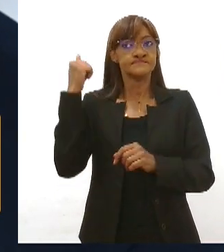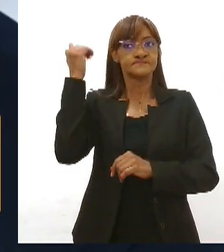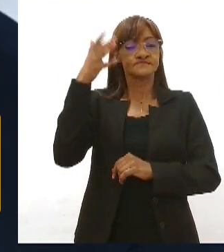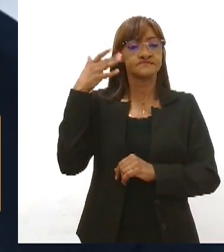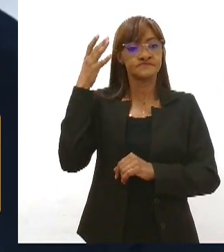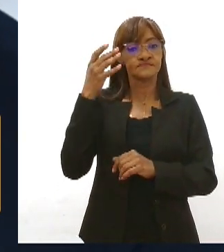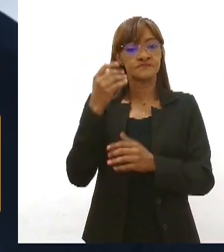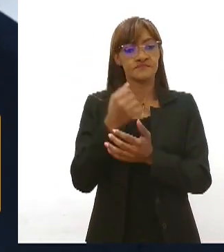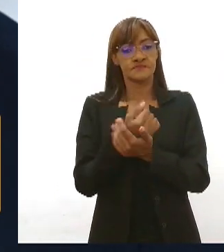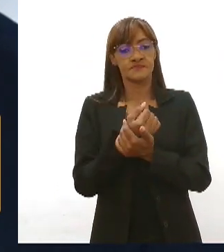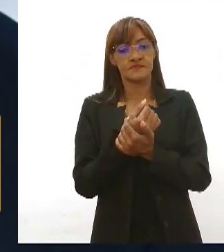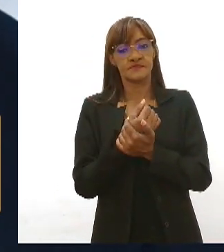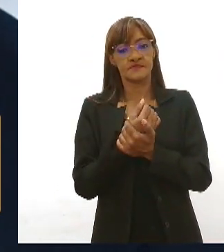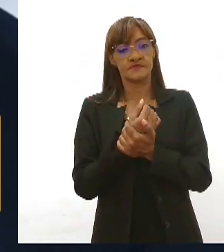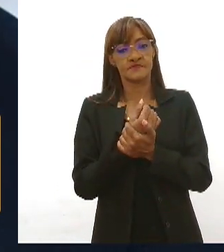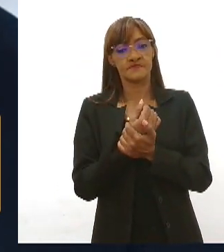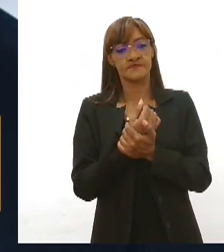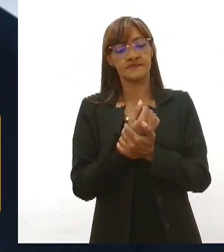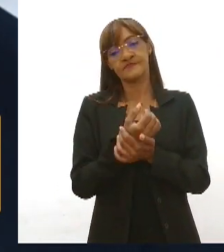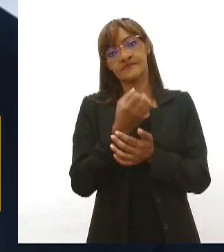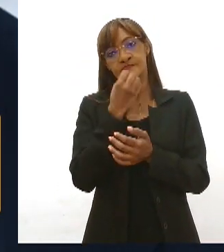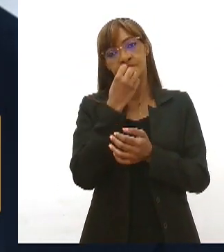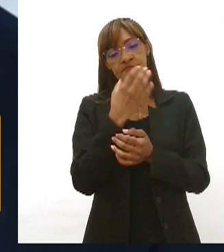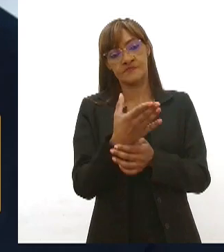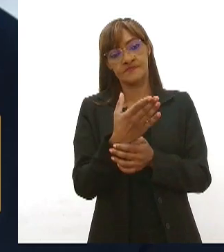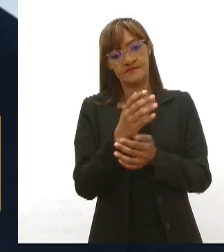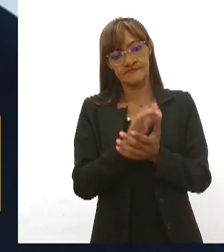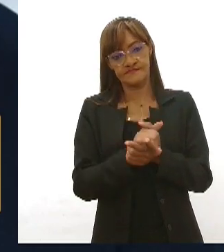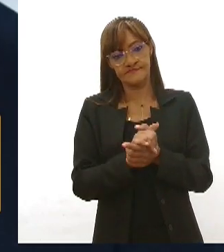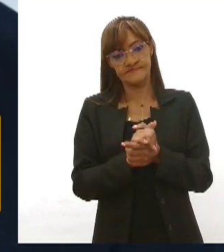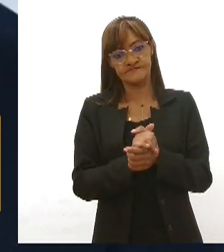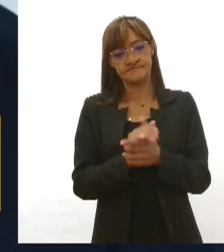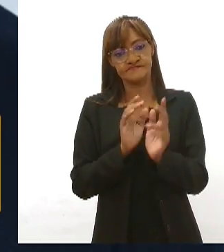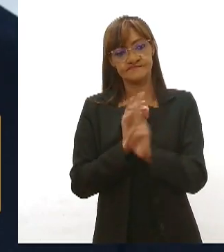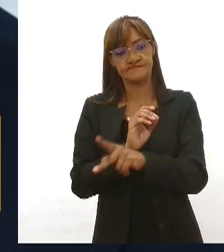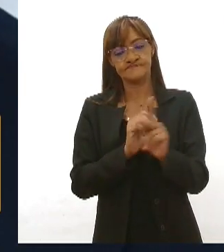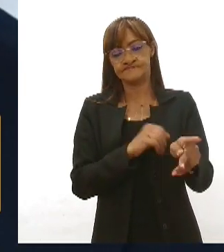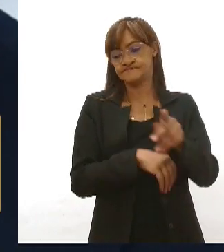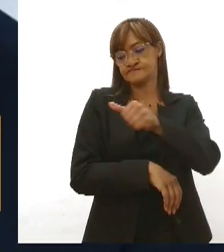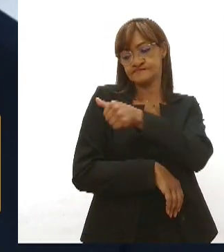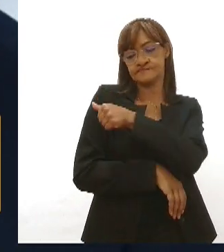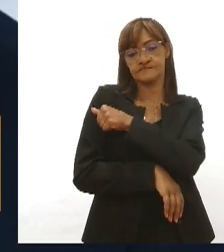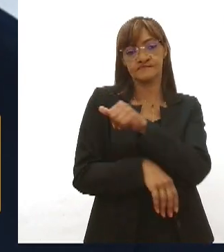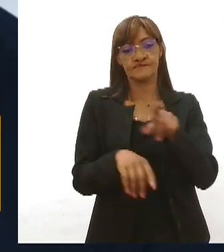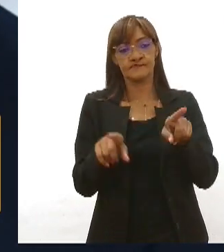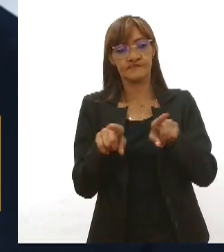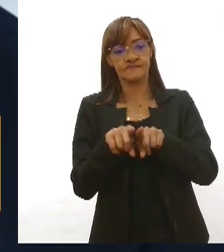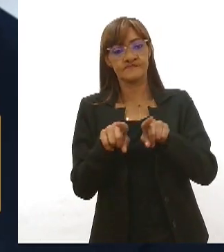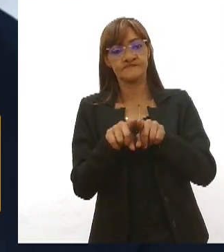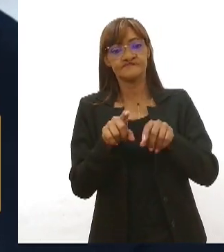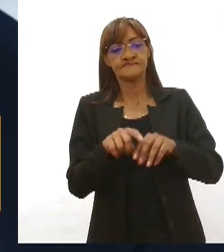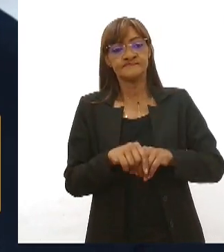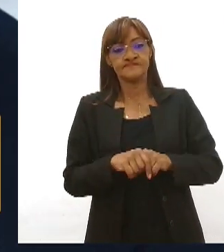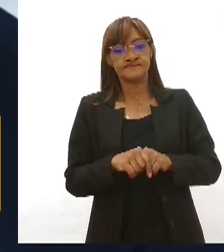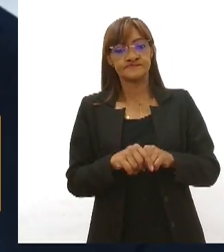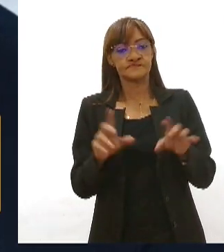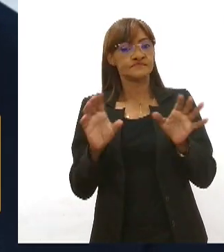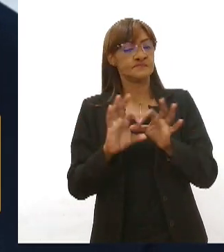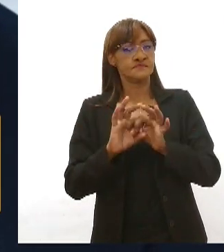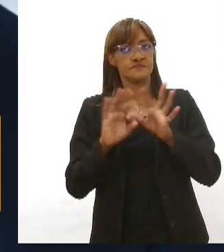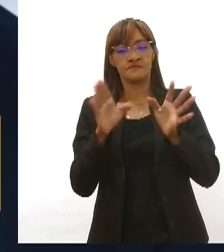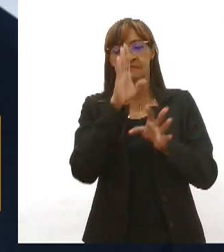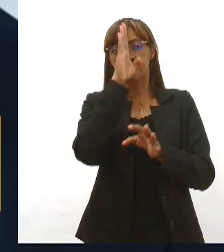nosso público-alvo aqui no INRESE são professores e estudantes. Apesar de ser um evento aberto ao público, é gratuito e nós